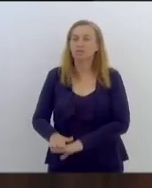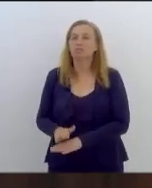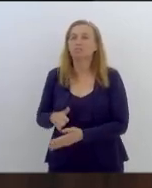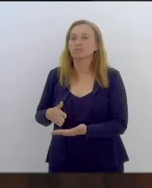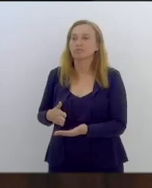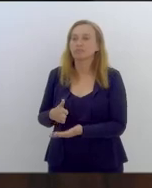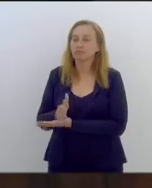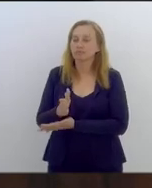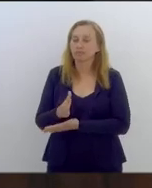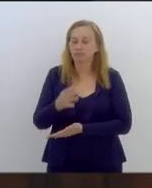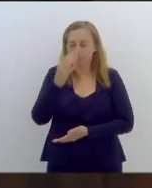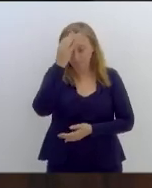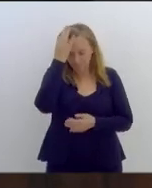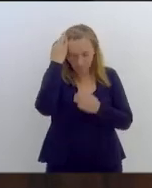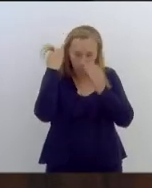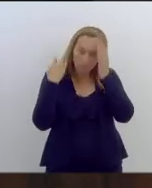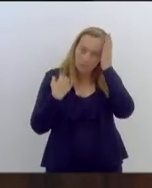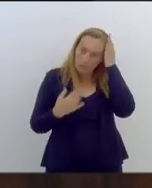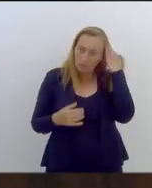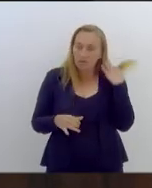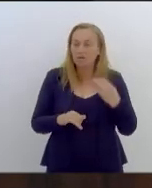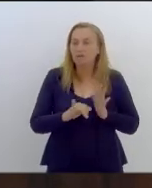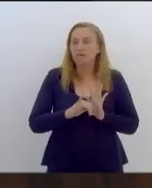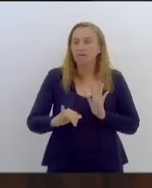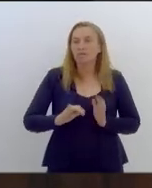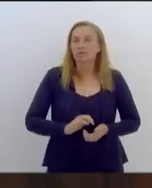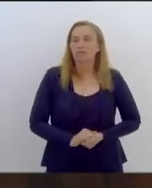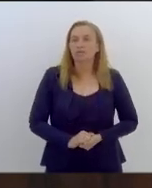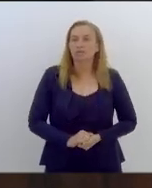estão, aprovado, vai à promulgação.